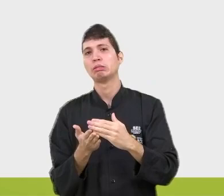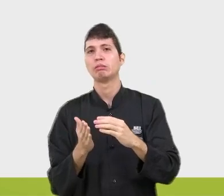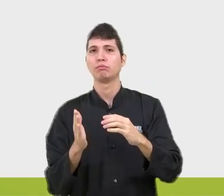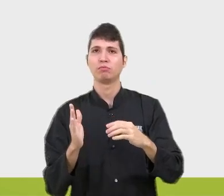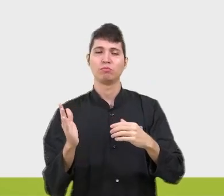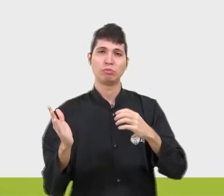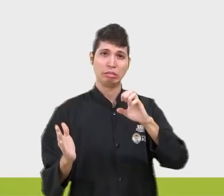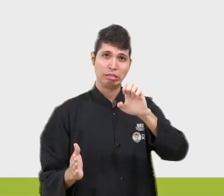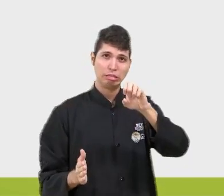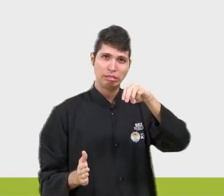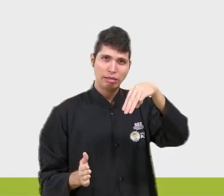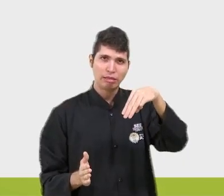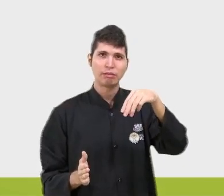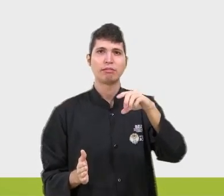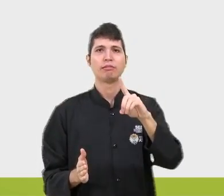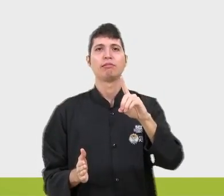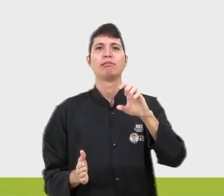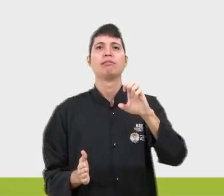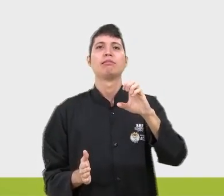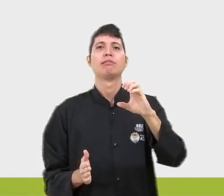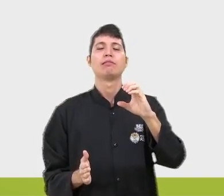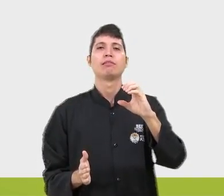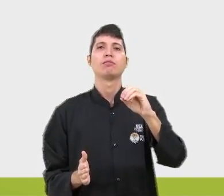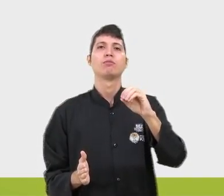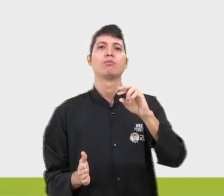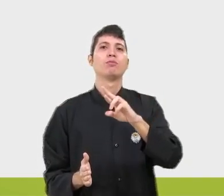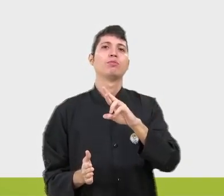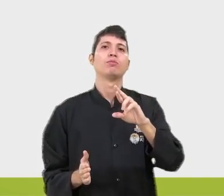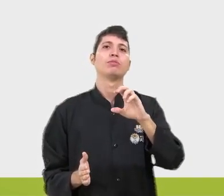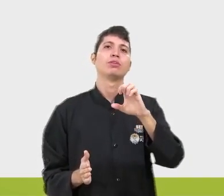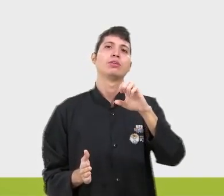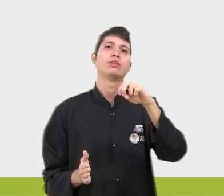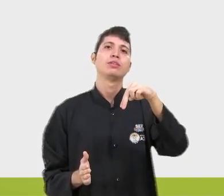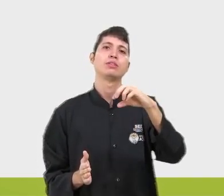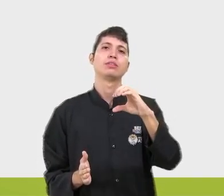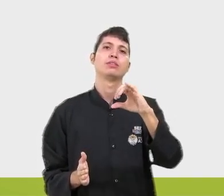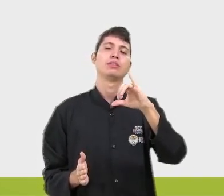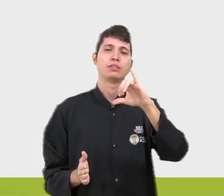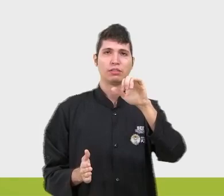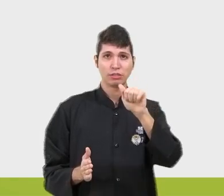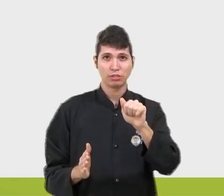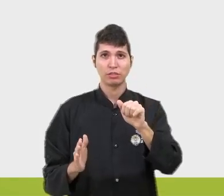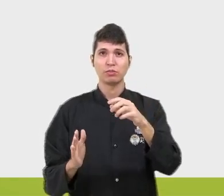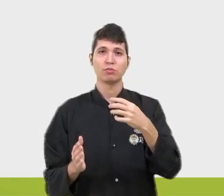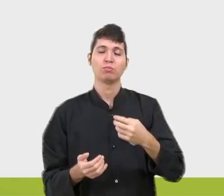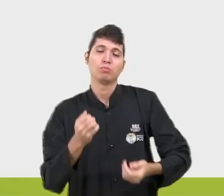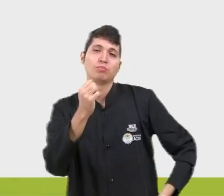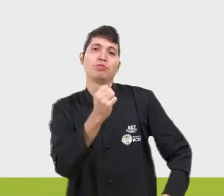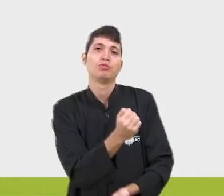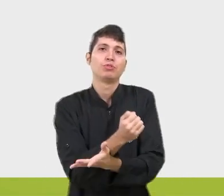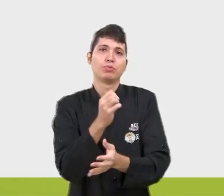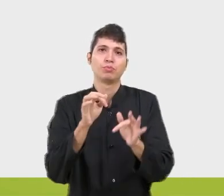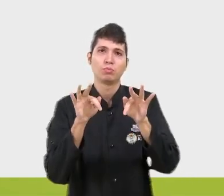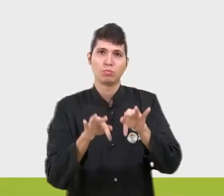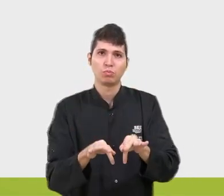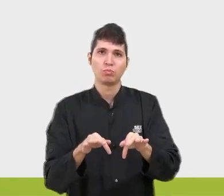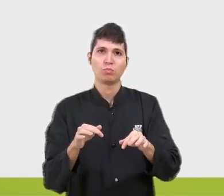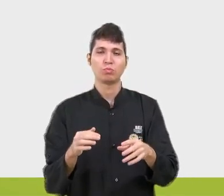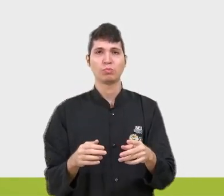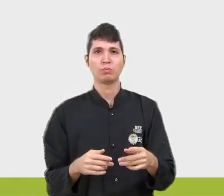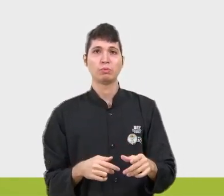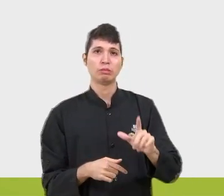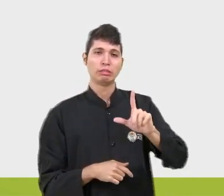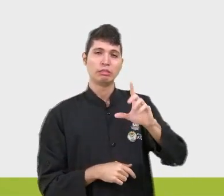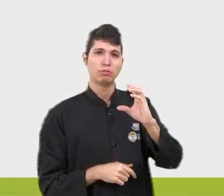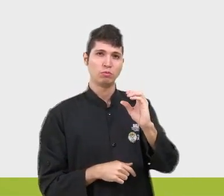disso, né? Que é a consequência. Conclusão, dica para conclusão. Você pode colocar, portanto, logo,